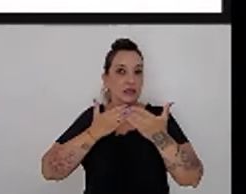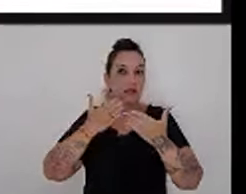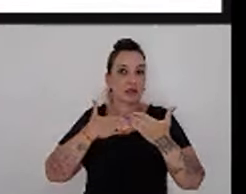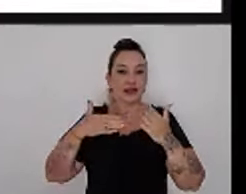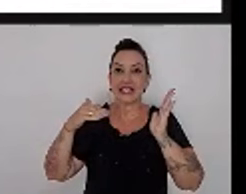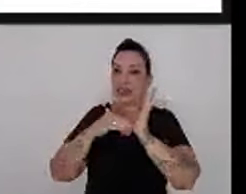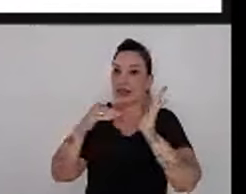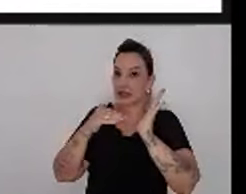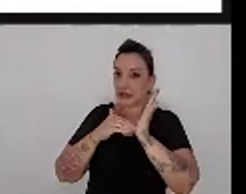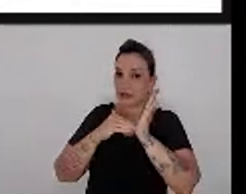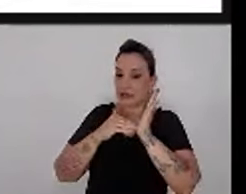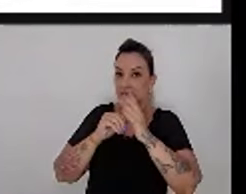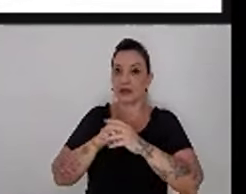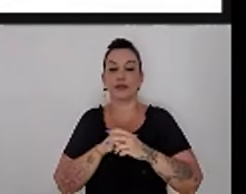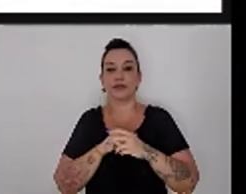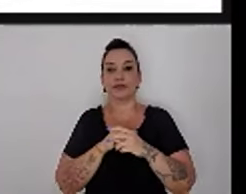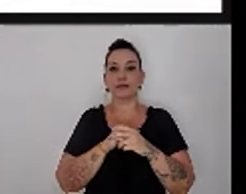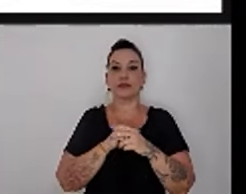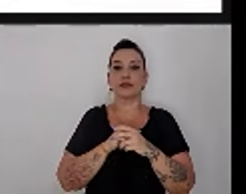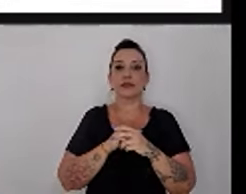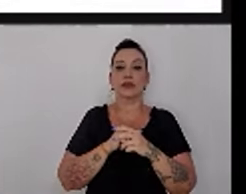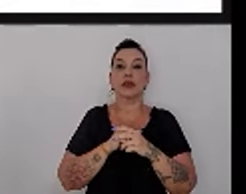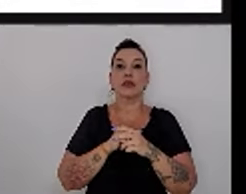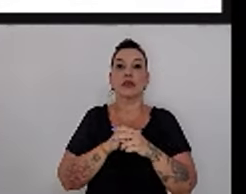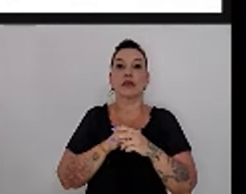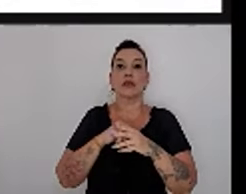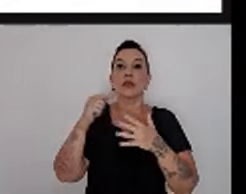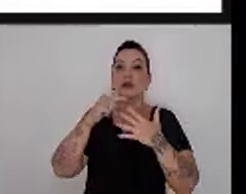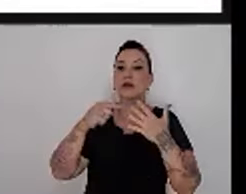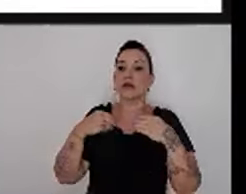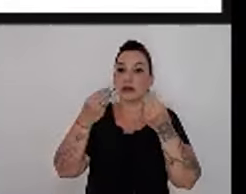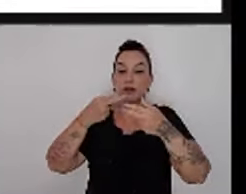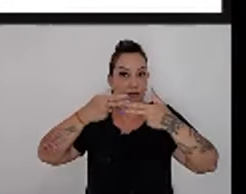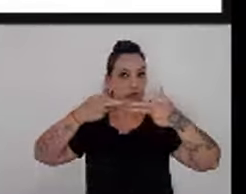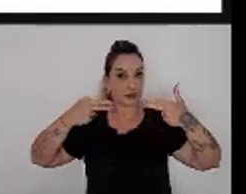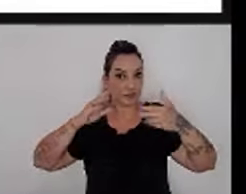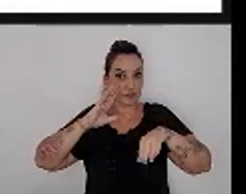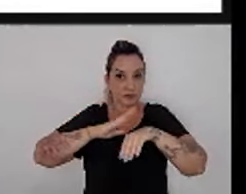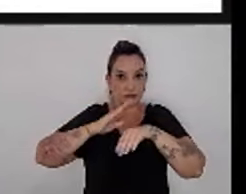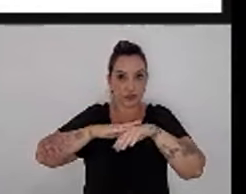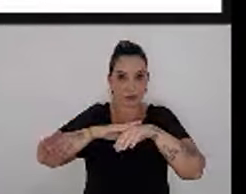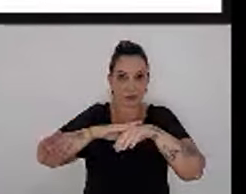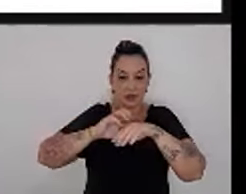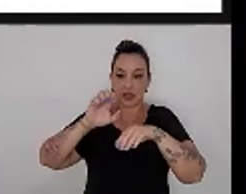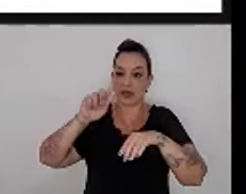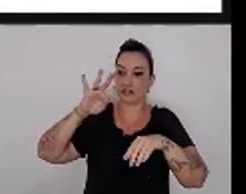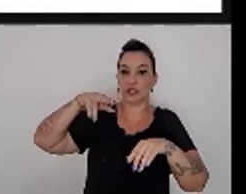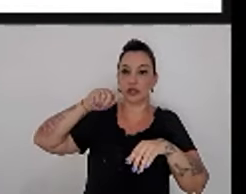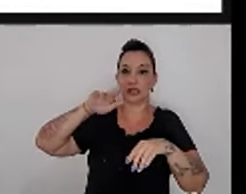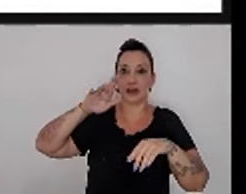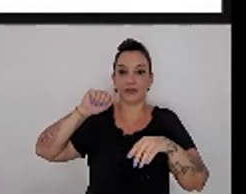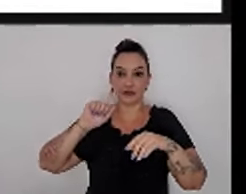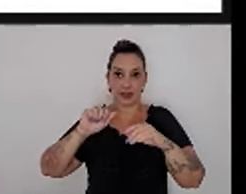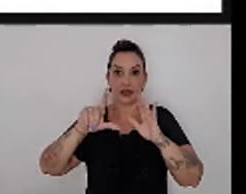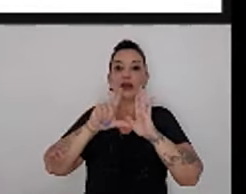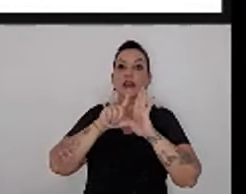tratada de modo muito limitado pela antropologia, uma matéria a fornecer elementos para a realização de etnografias para